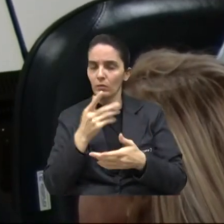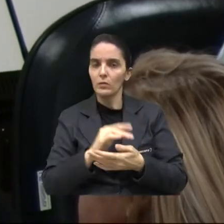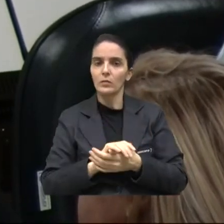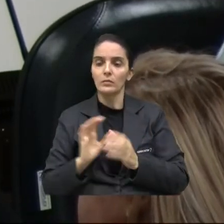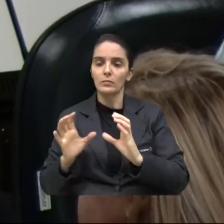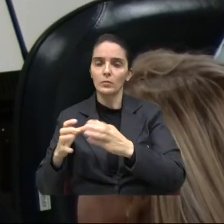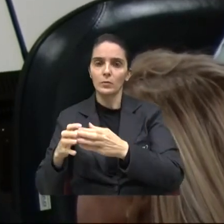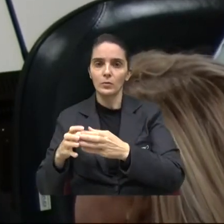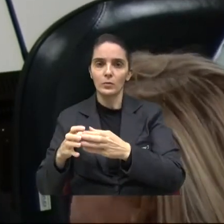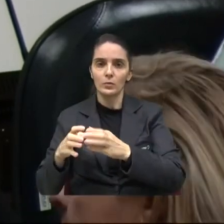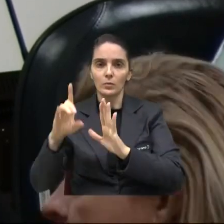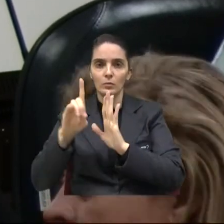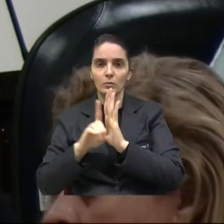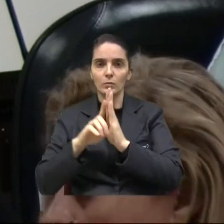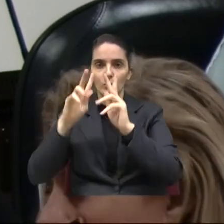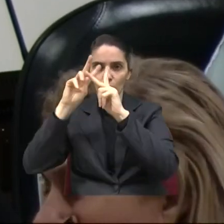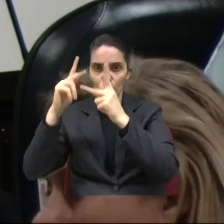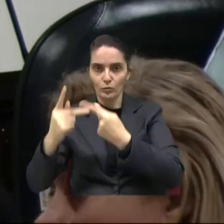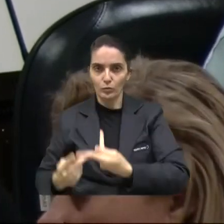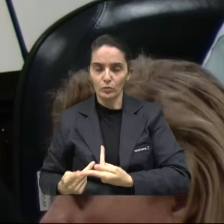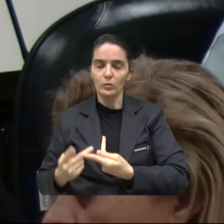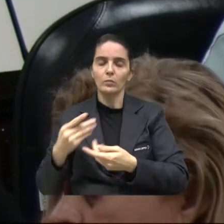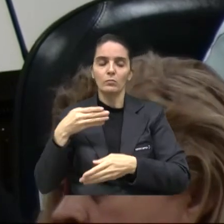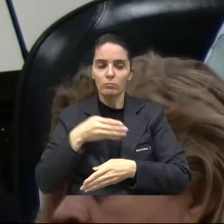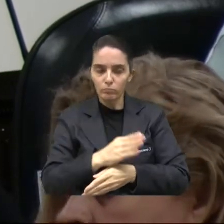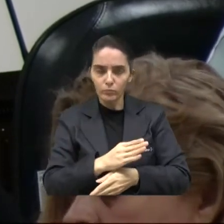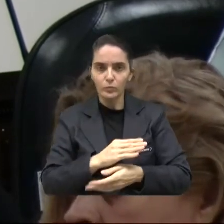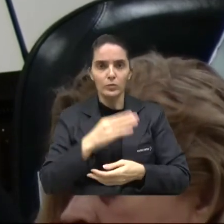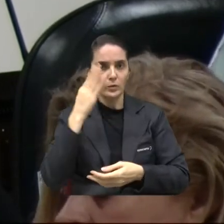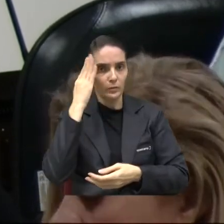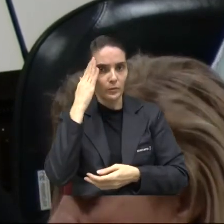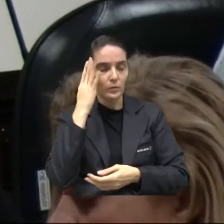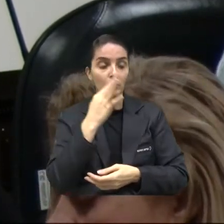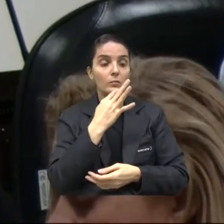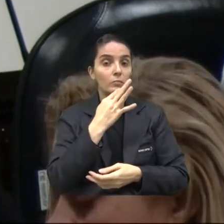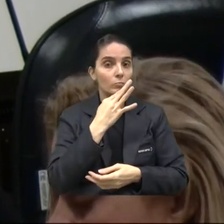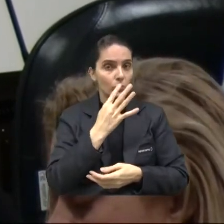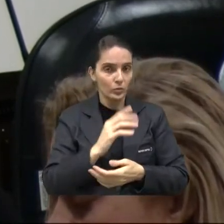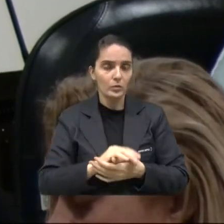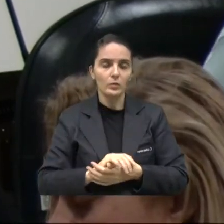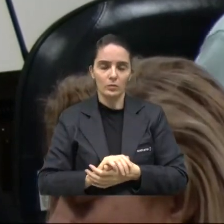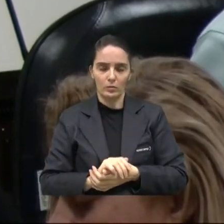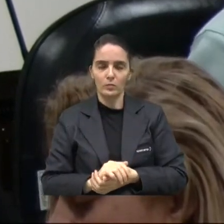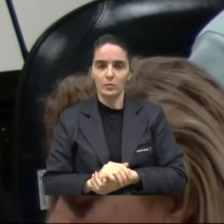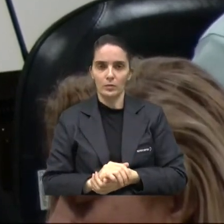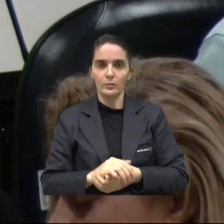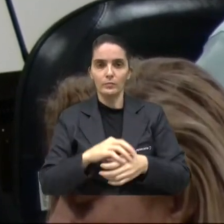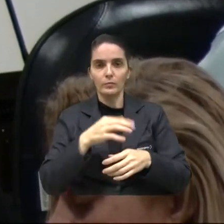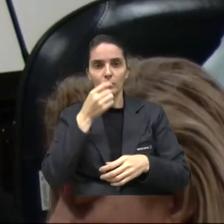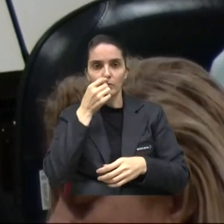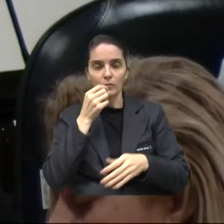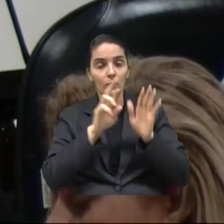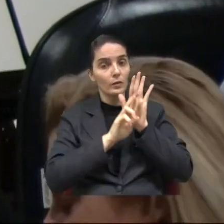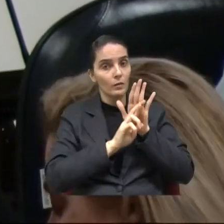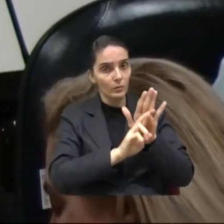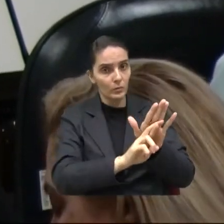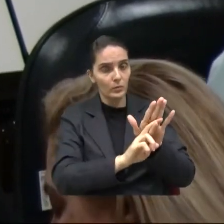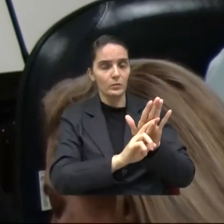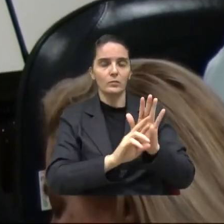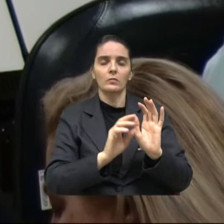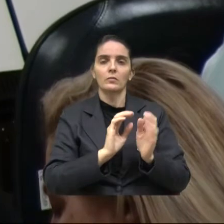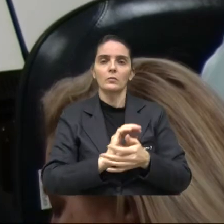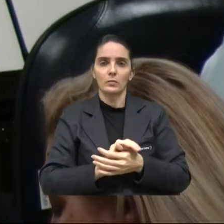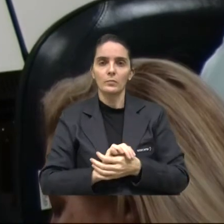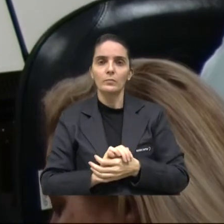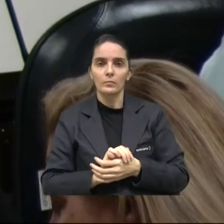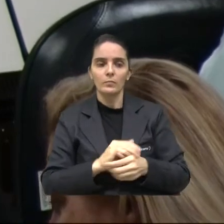de Direitos Humanos marcou o território, né, teve o seu papel, que é fundamental no diálogo e